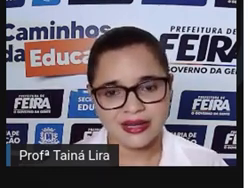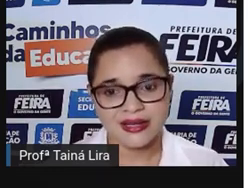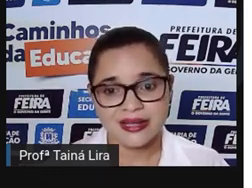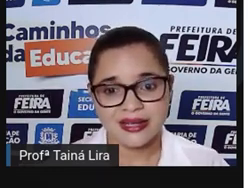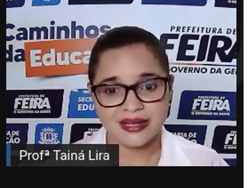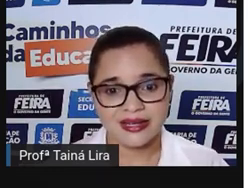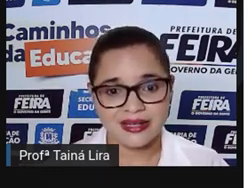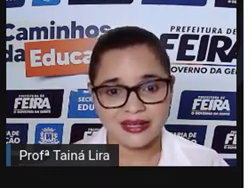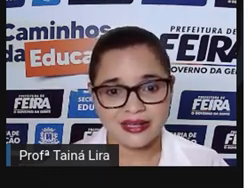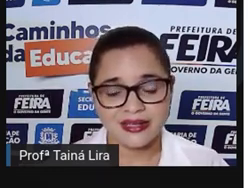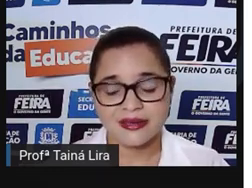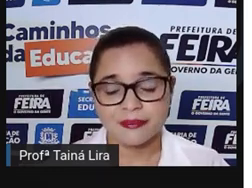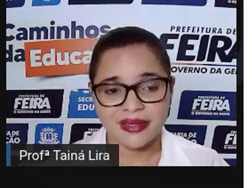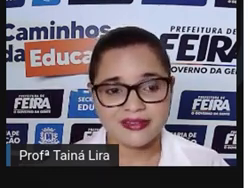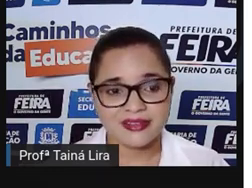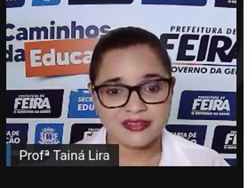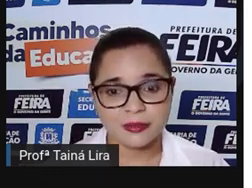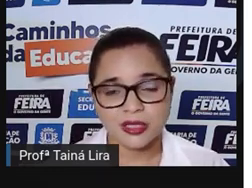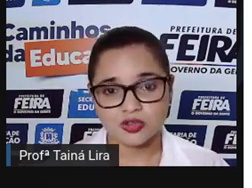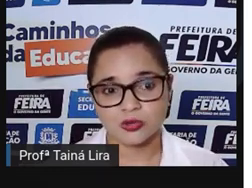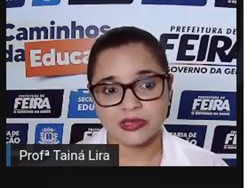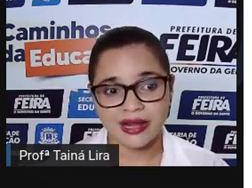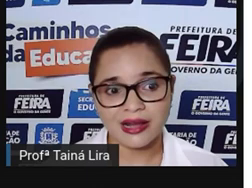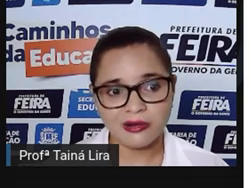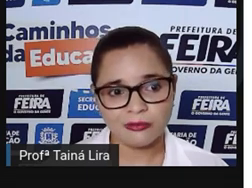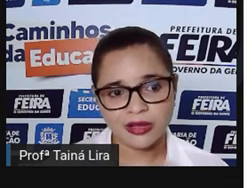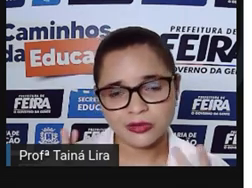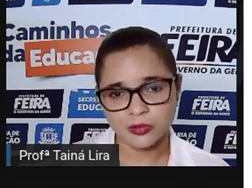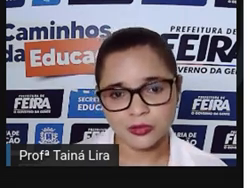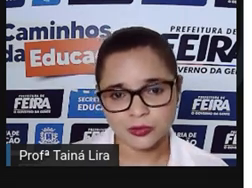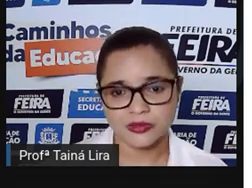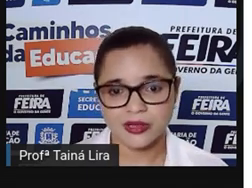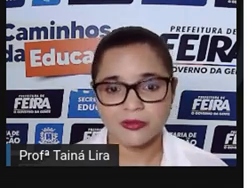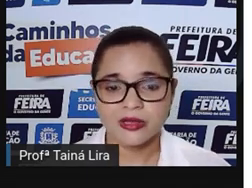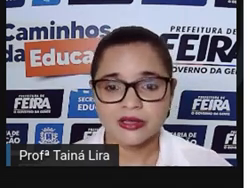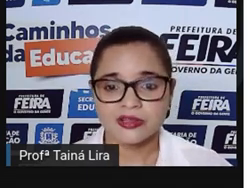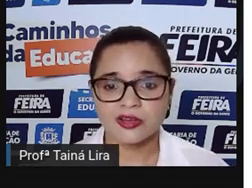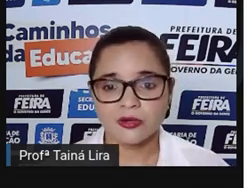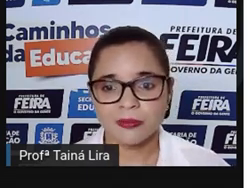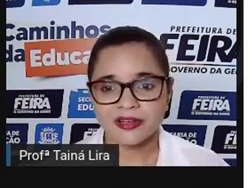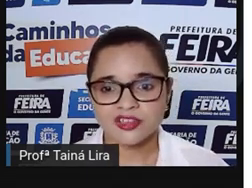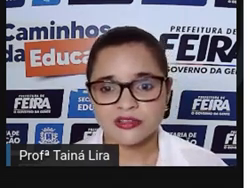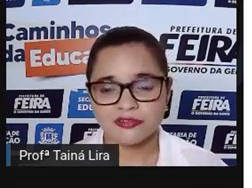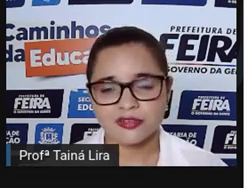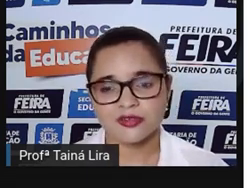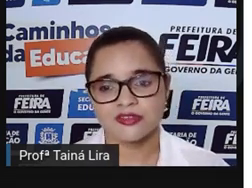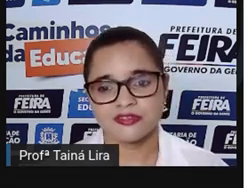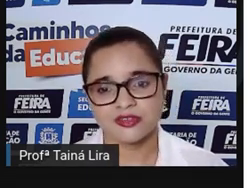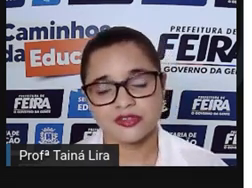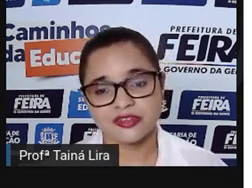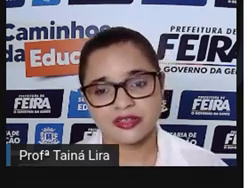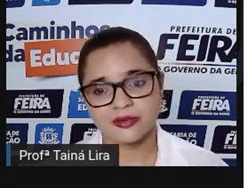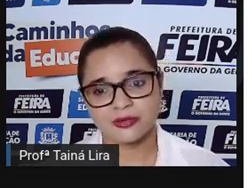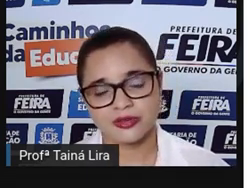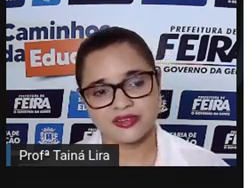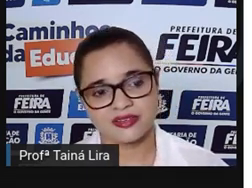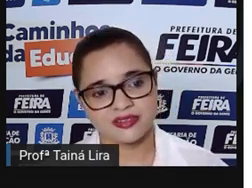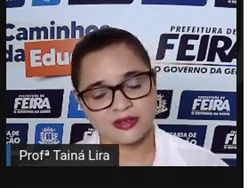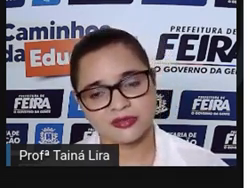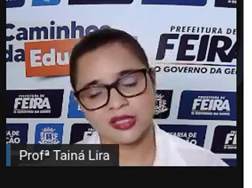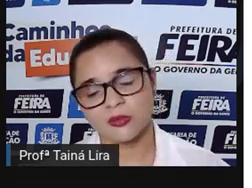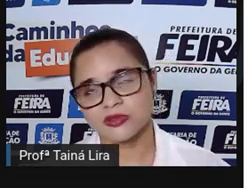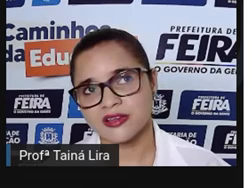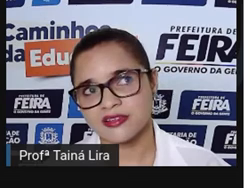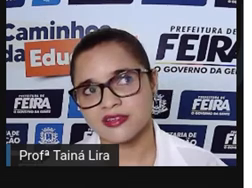tá? Peça sempre ajuda a um adulto. Então, não compartilhe fotos e vídeos sem